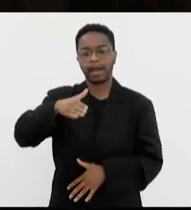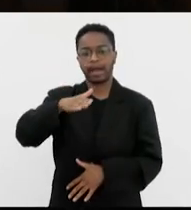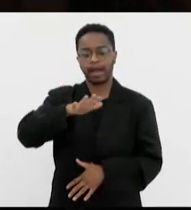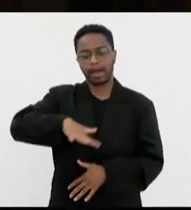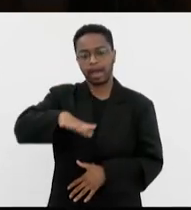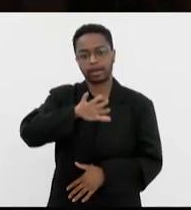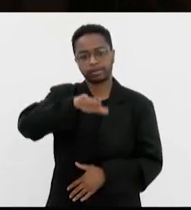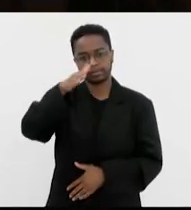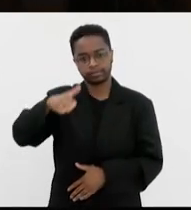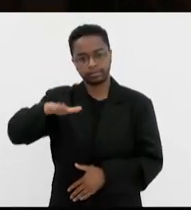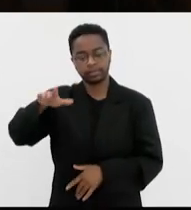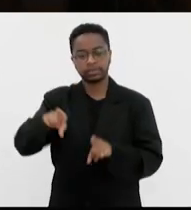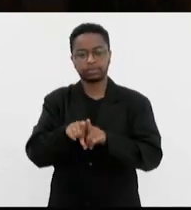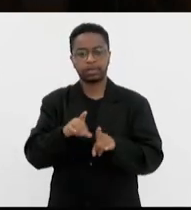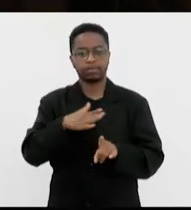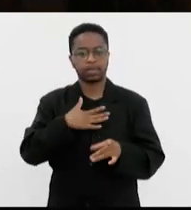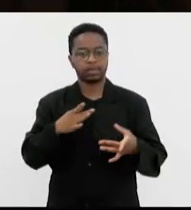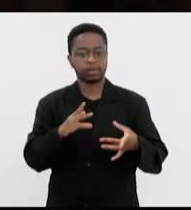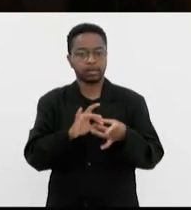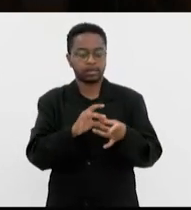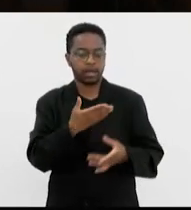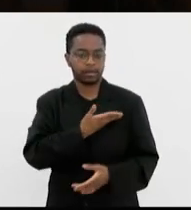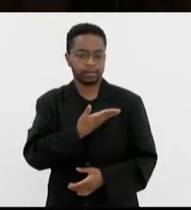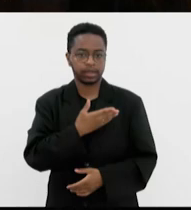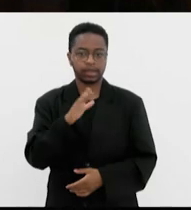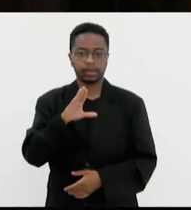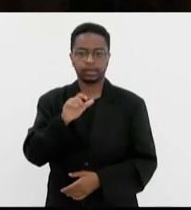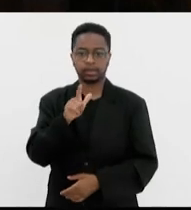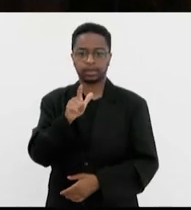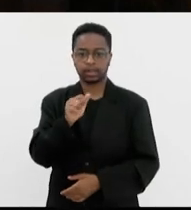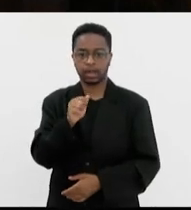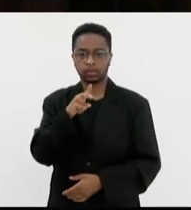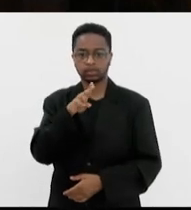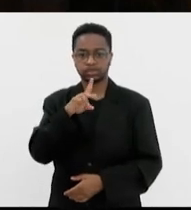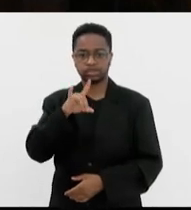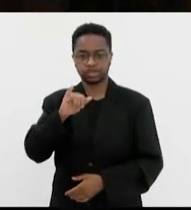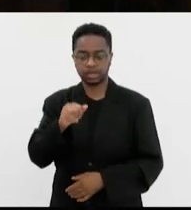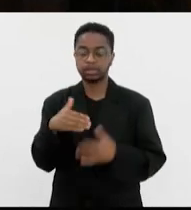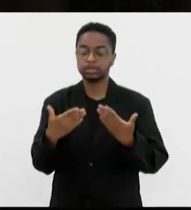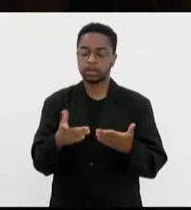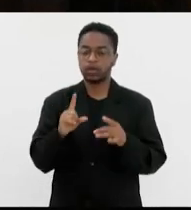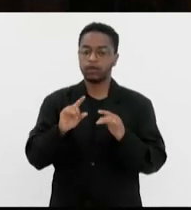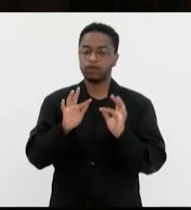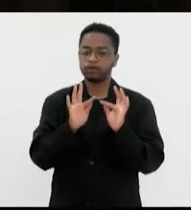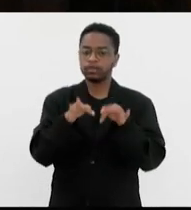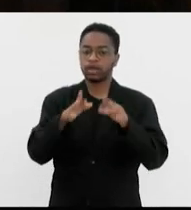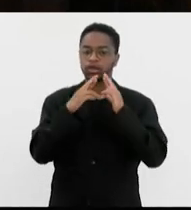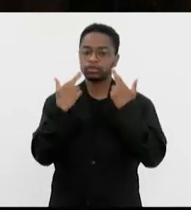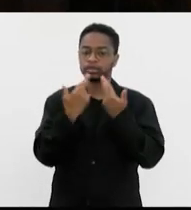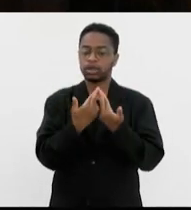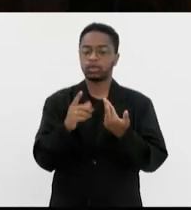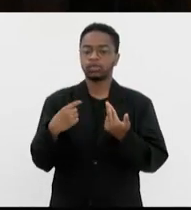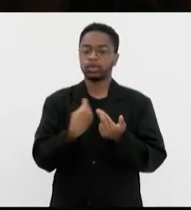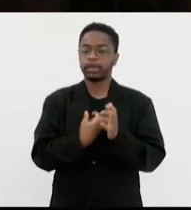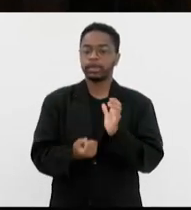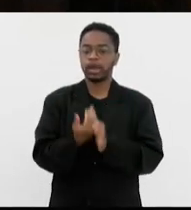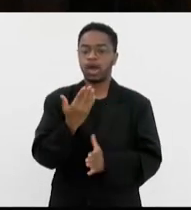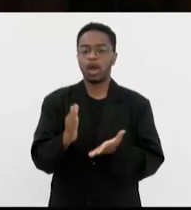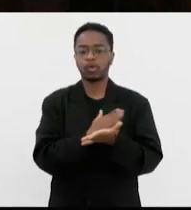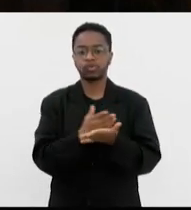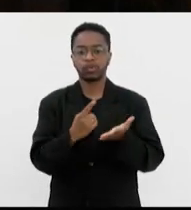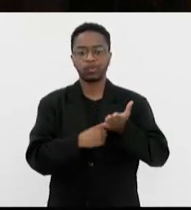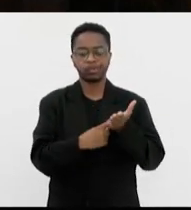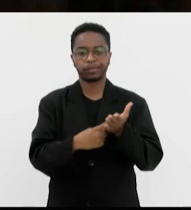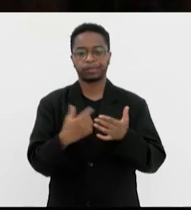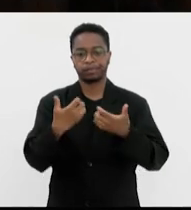minha grande companheira Cláudia Renata. E aí a gente conseguiu sair dessa audiência pública com alguns compromissos para Petrópolis. O governo